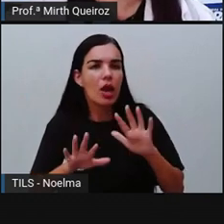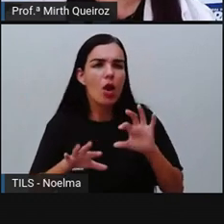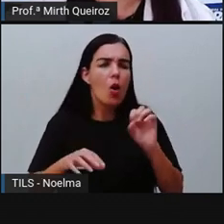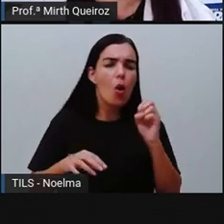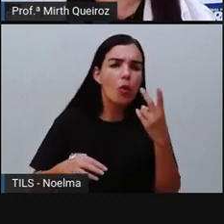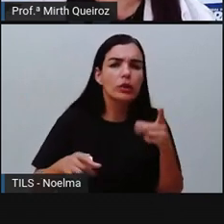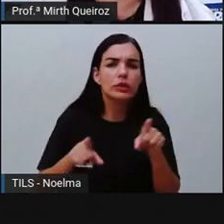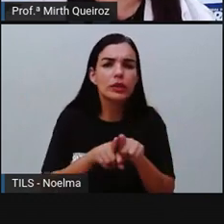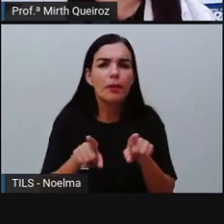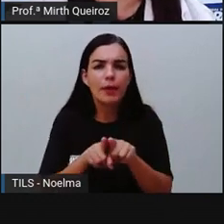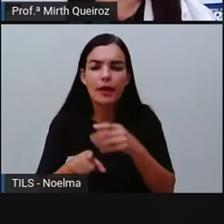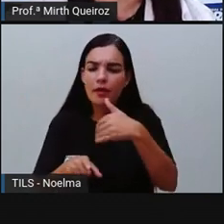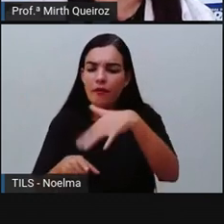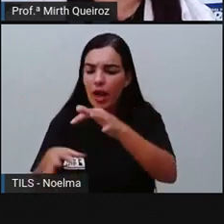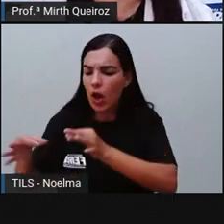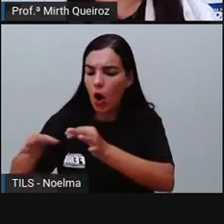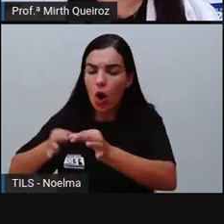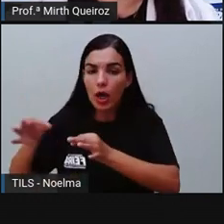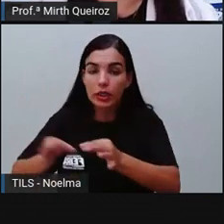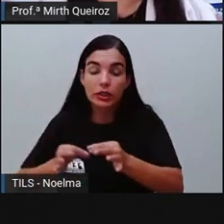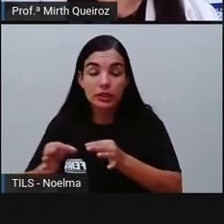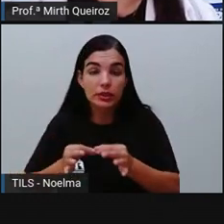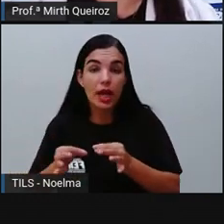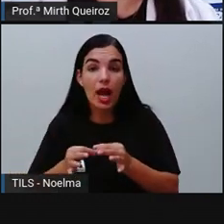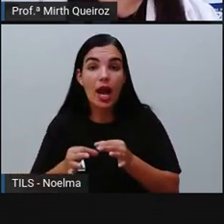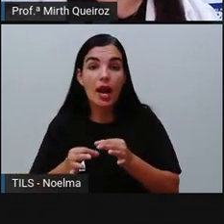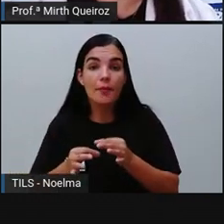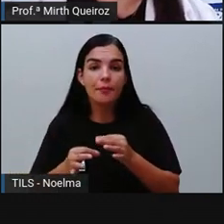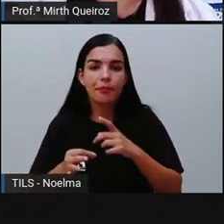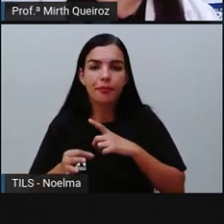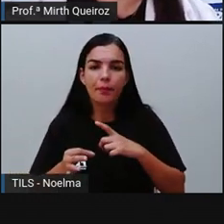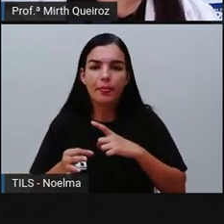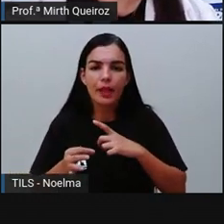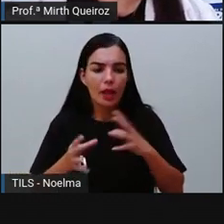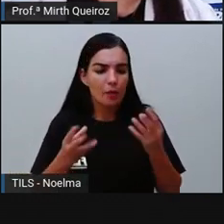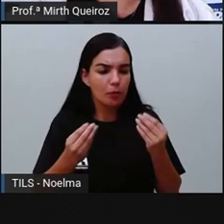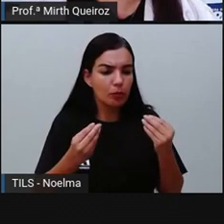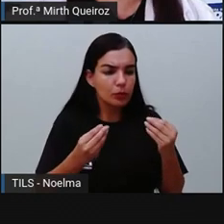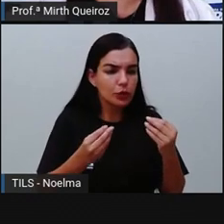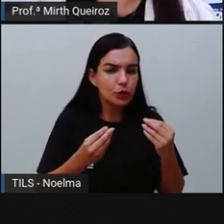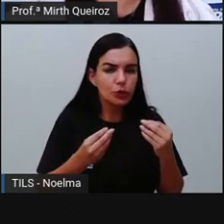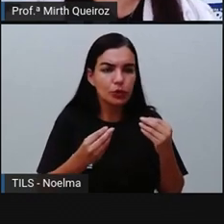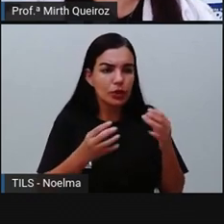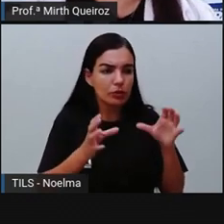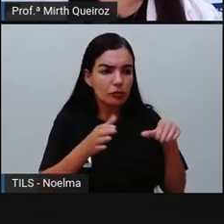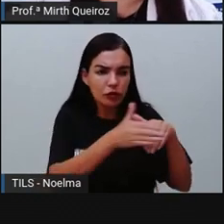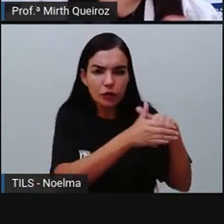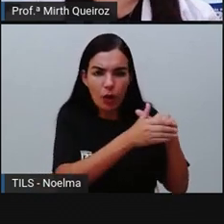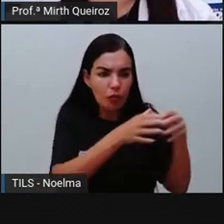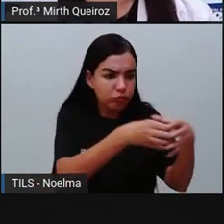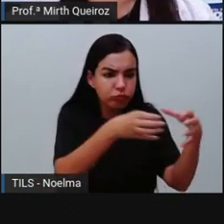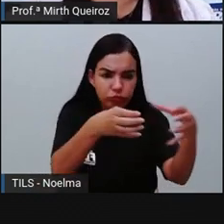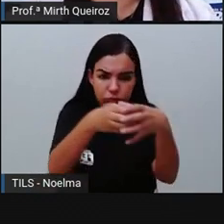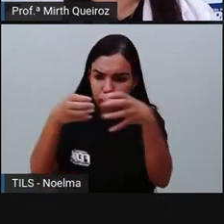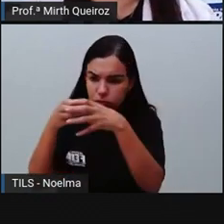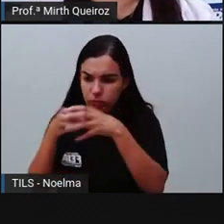mesmo quando a gente vai organizar ali, tem vários times e a gente vai organizar uma disputa, quem vai jogar com quem, né? E a gente